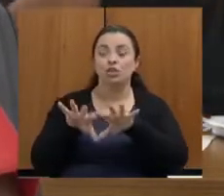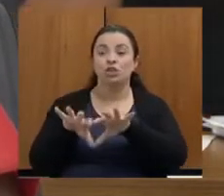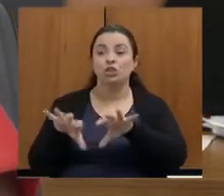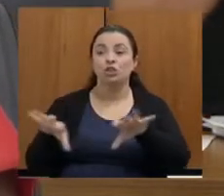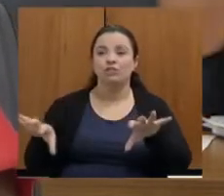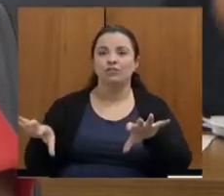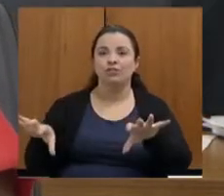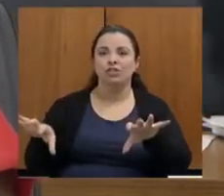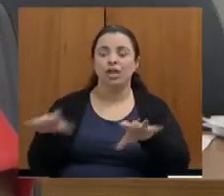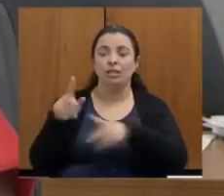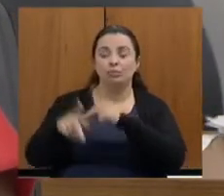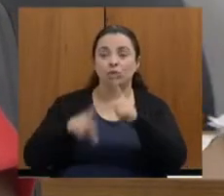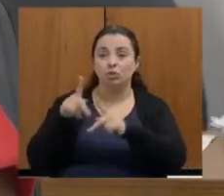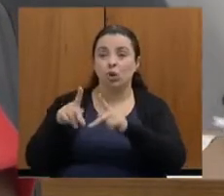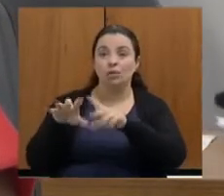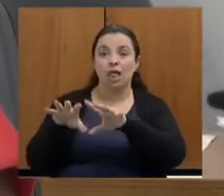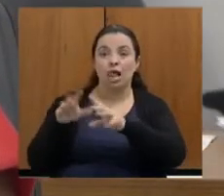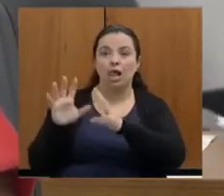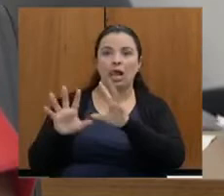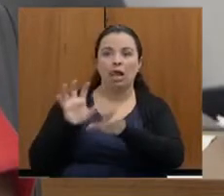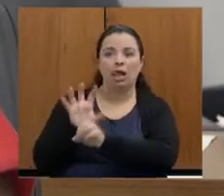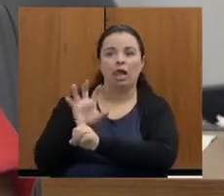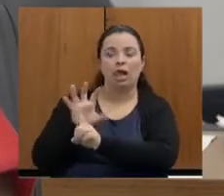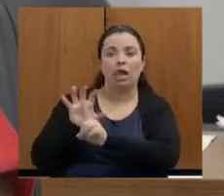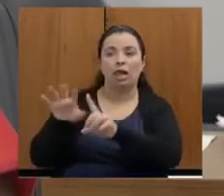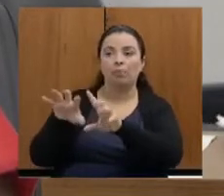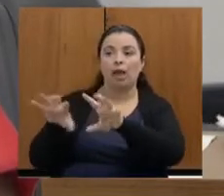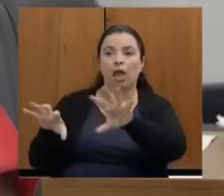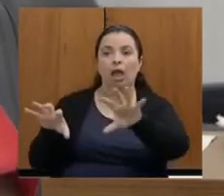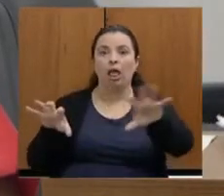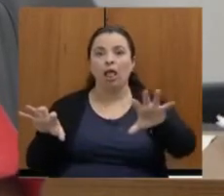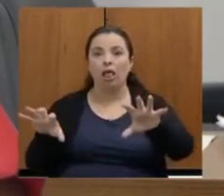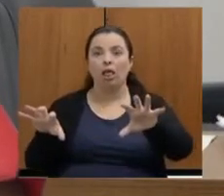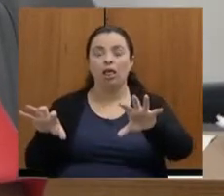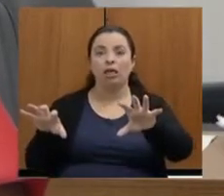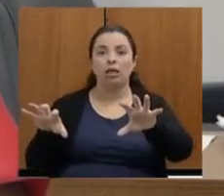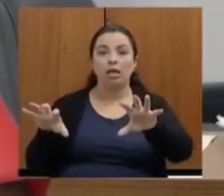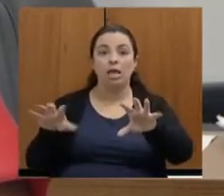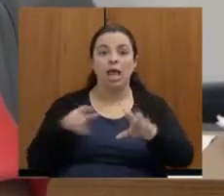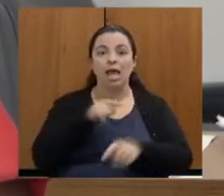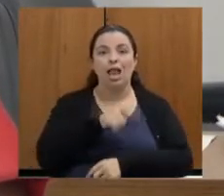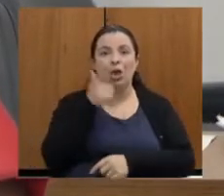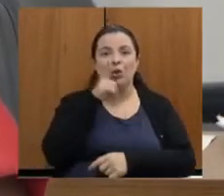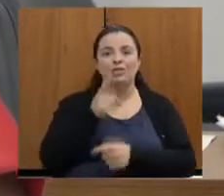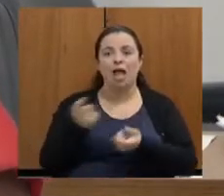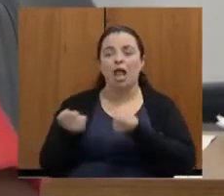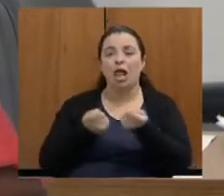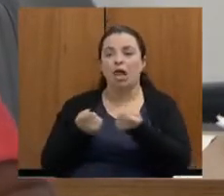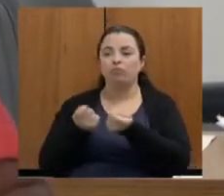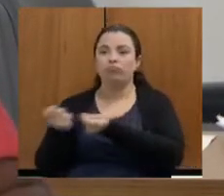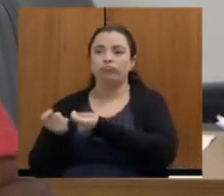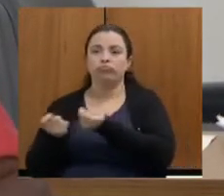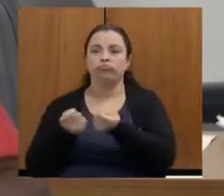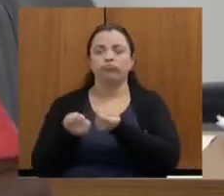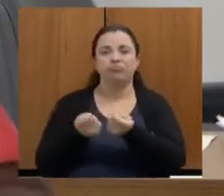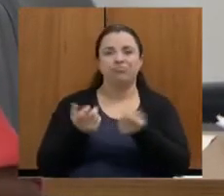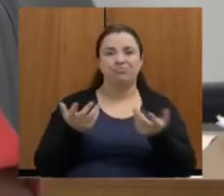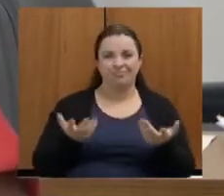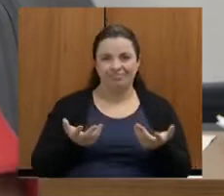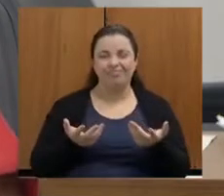desde a colonização é dividir as pessoas é dá uma uma